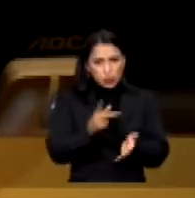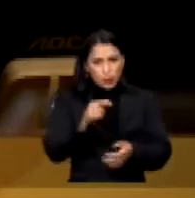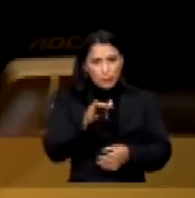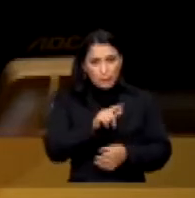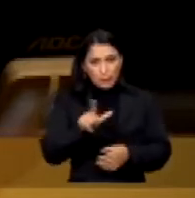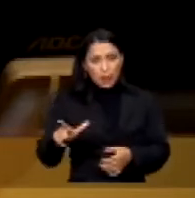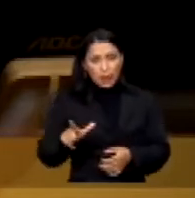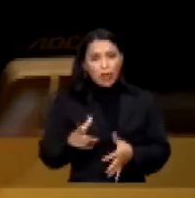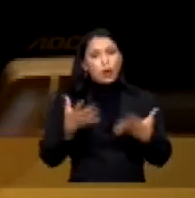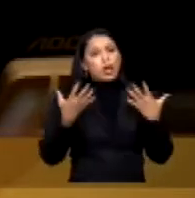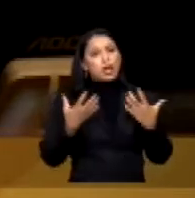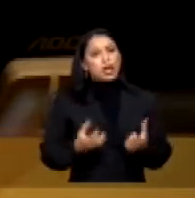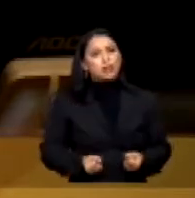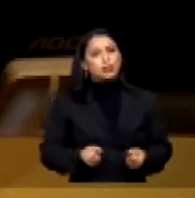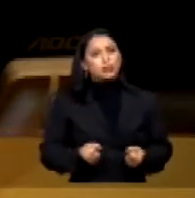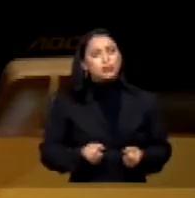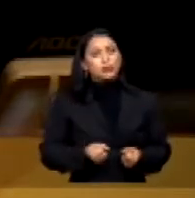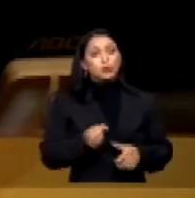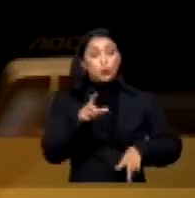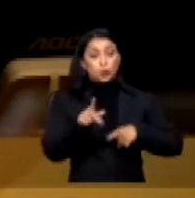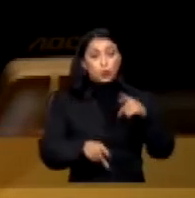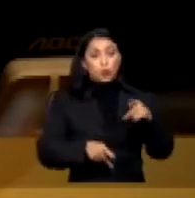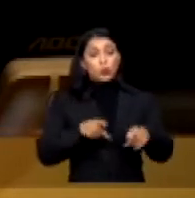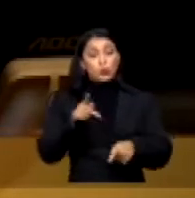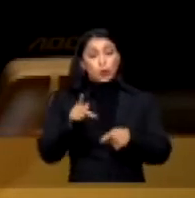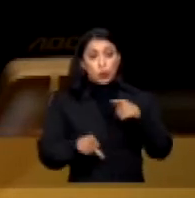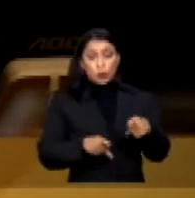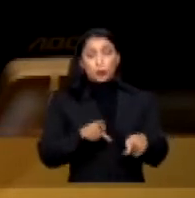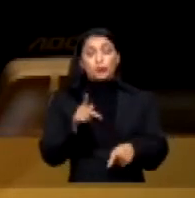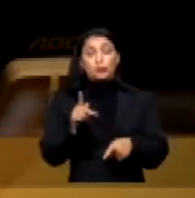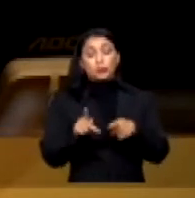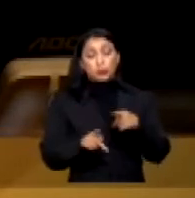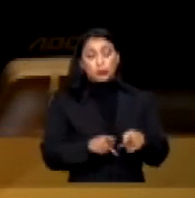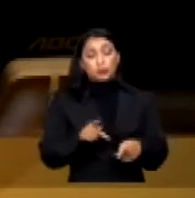processual penal admite que qualquer do povo